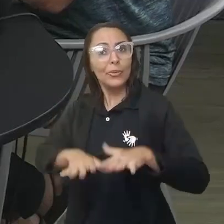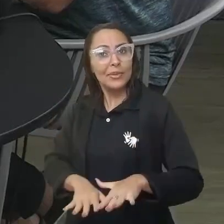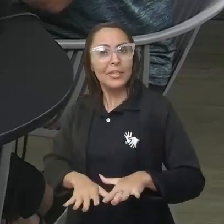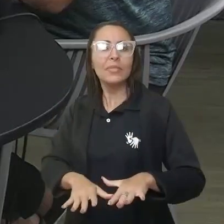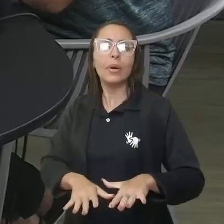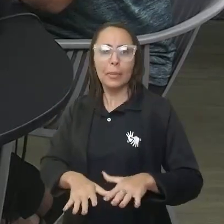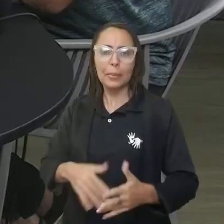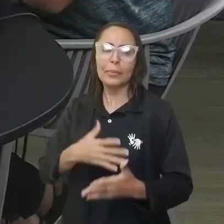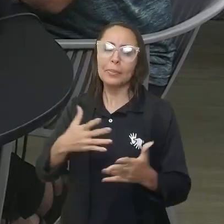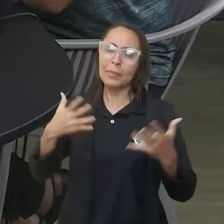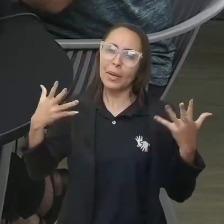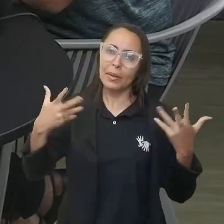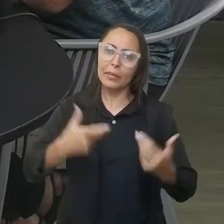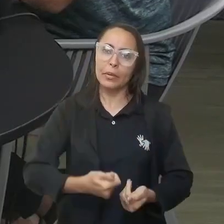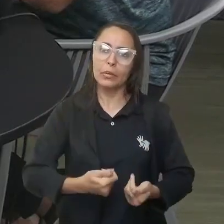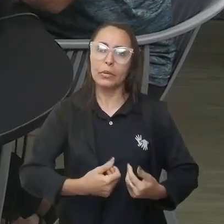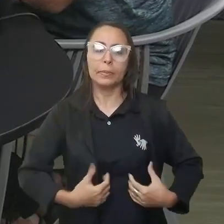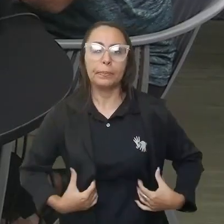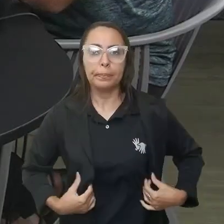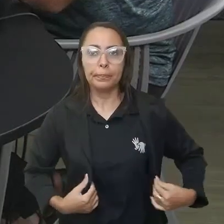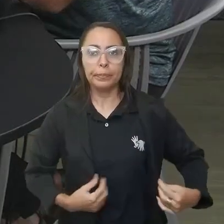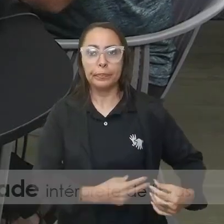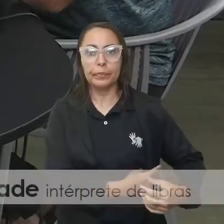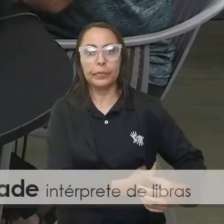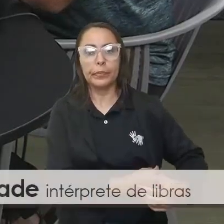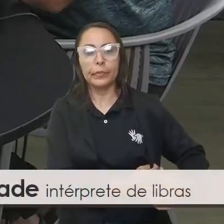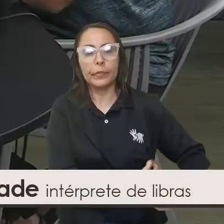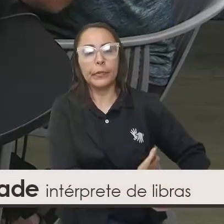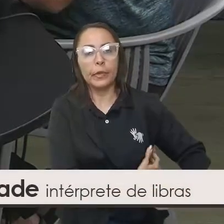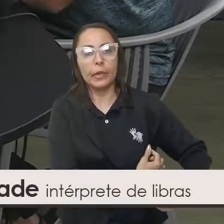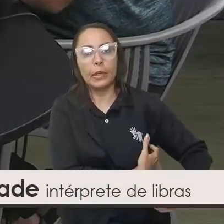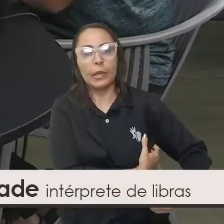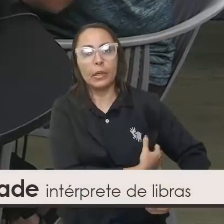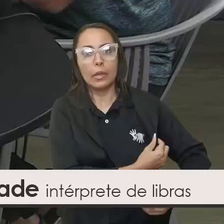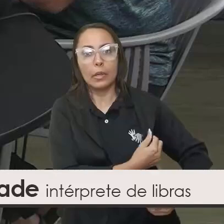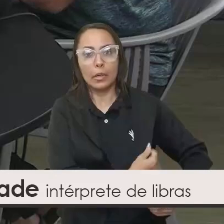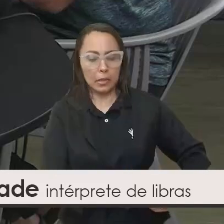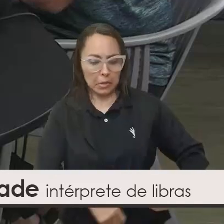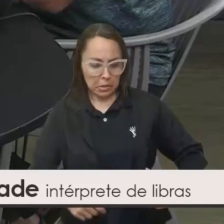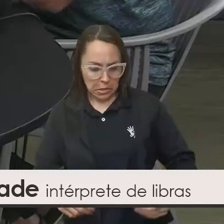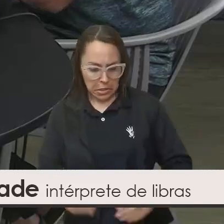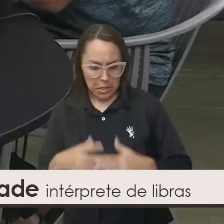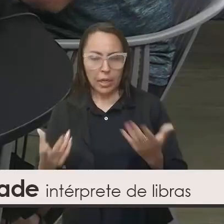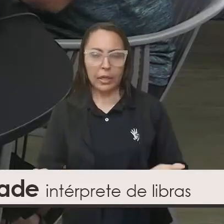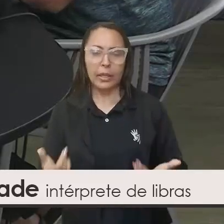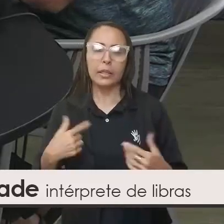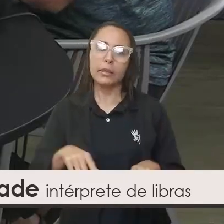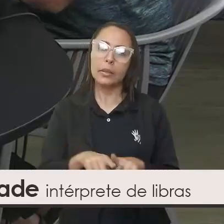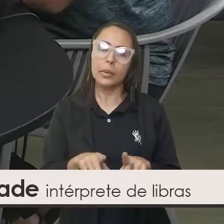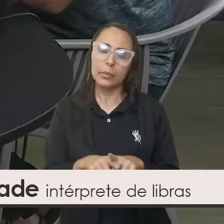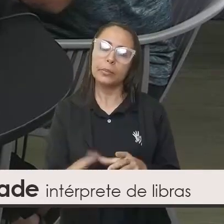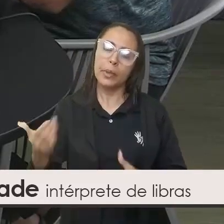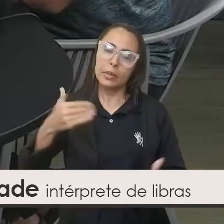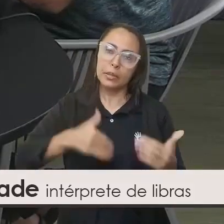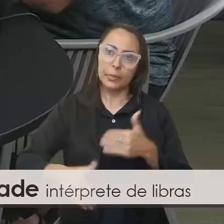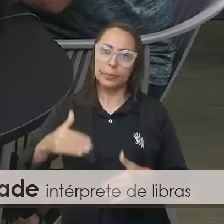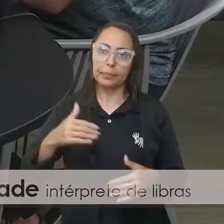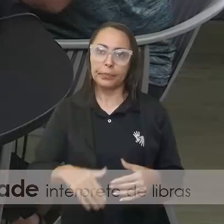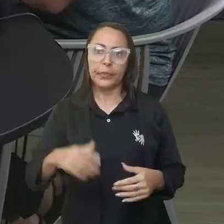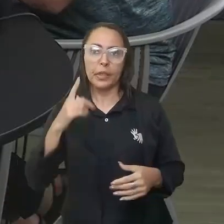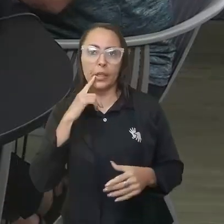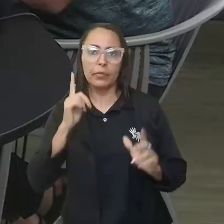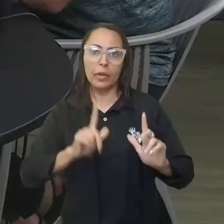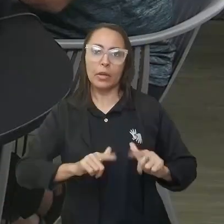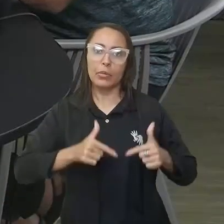seja maravilhoso. E buscar que o outro lado também participe, né? Aqueles que detêm o poder, que venham participar também, que venham brigar com a gente